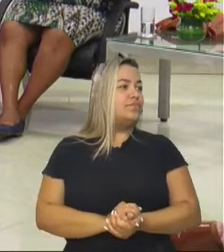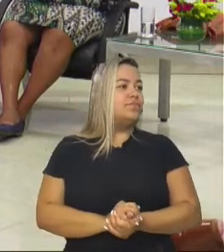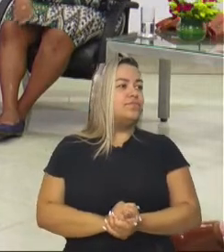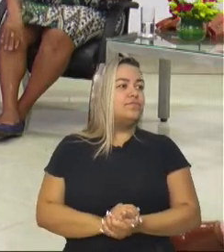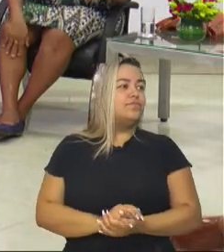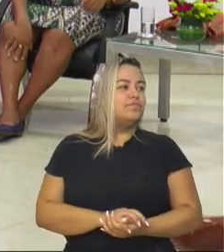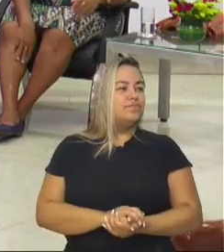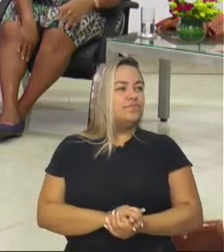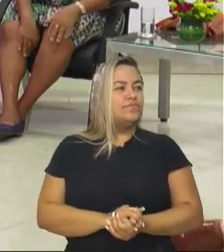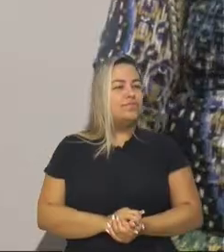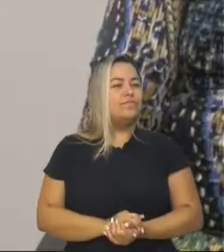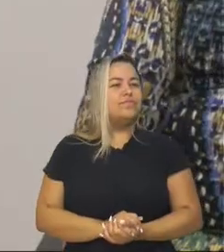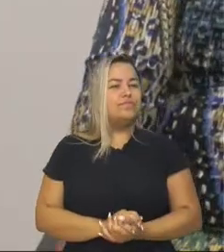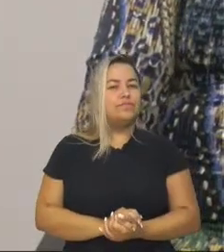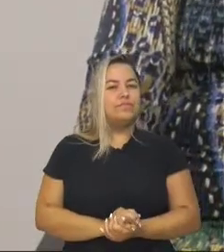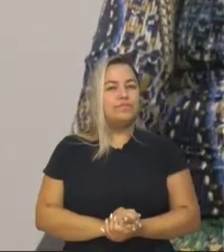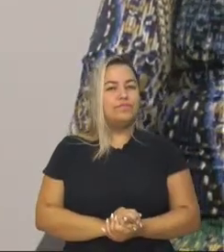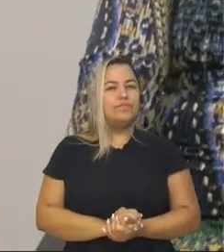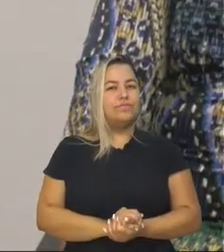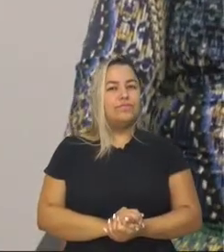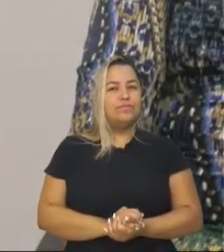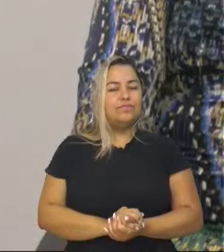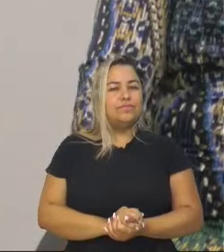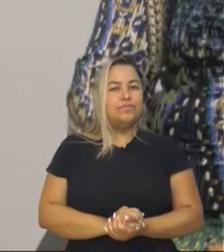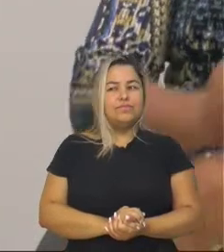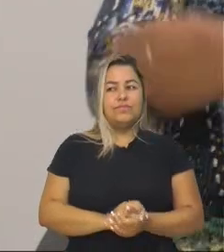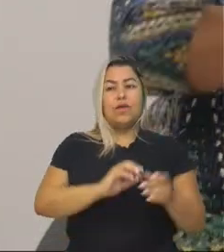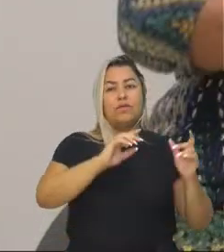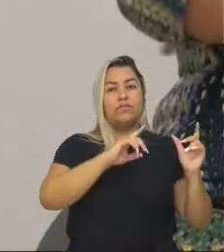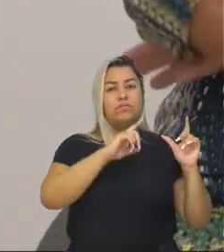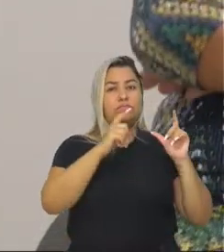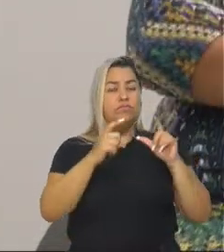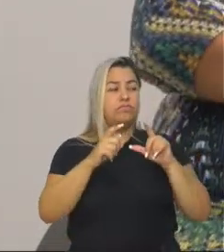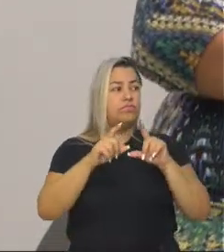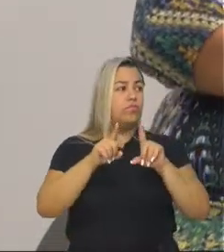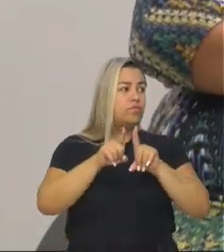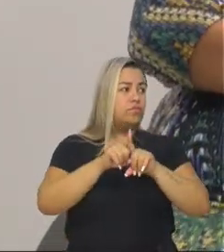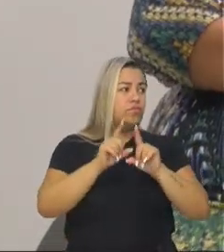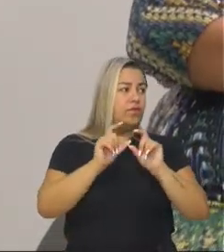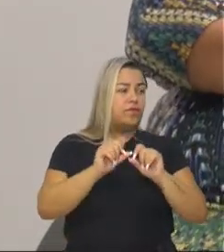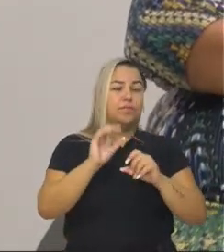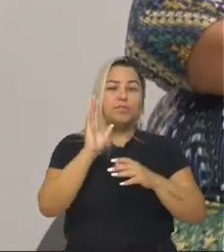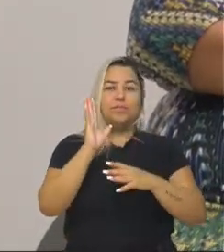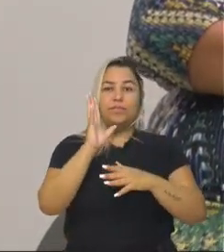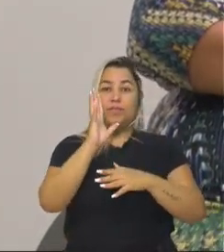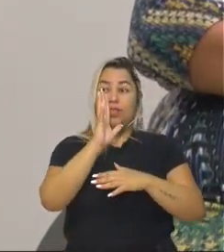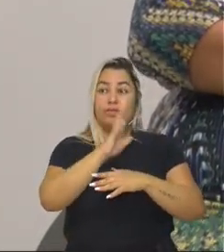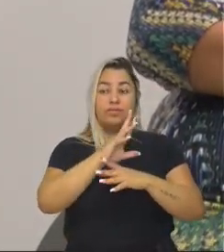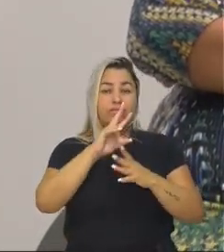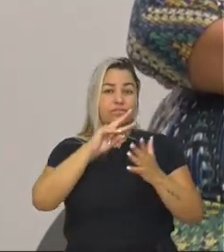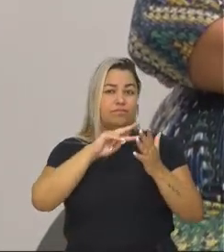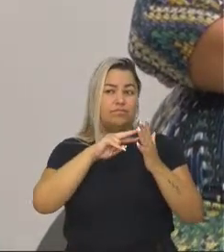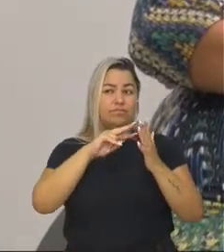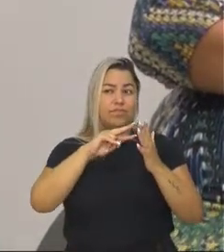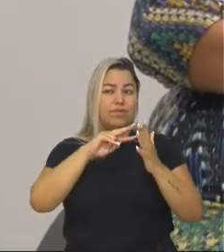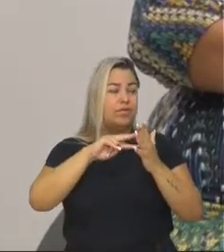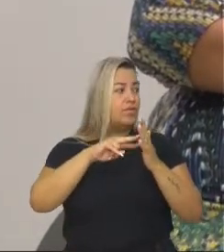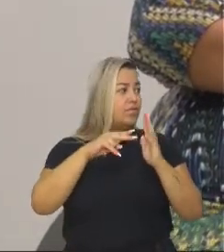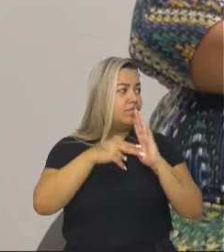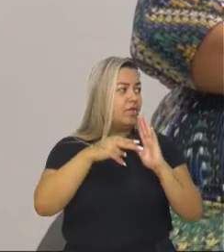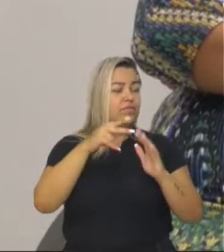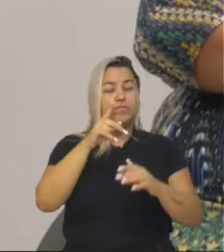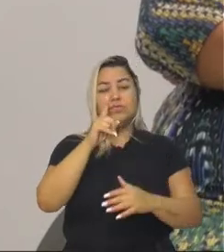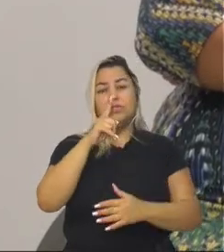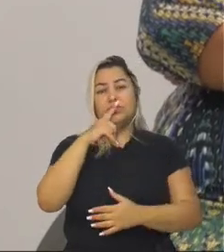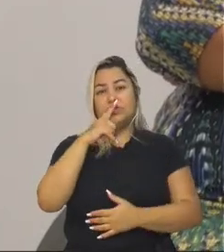Só comentar com a Chloe. Acho que o segredo ancestral de sobrevivência trans travesti é pegar as maldições e ressignificá-las. Acho que toda pessoa trans é um